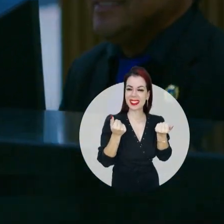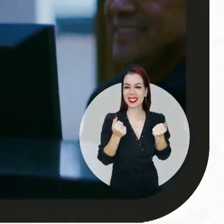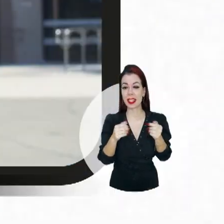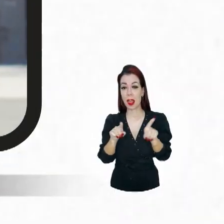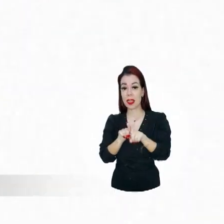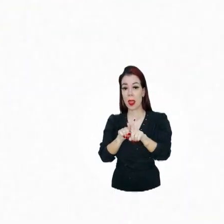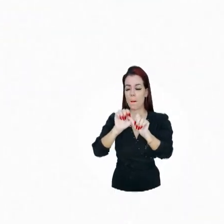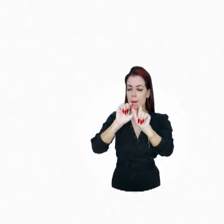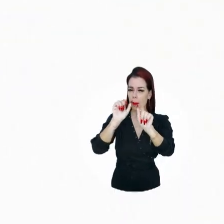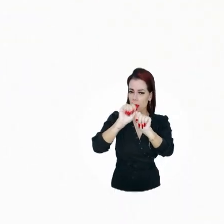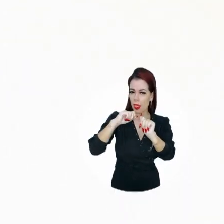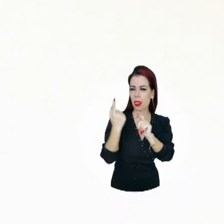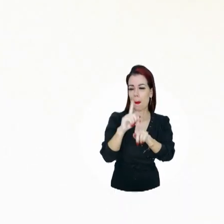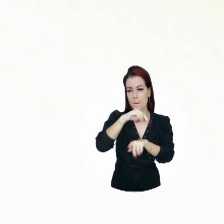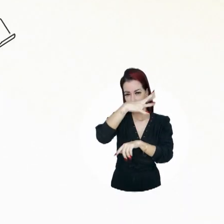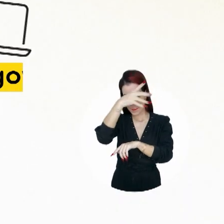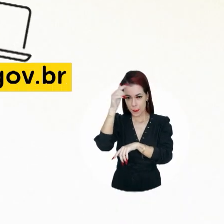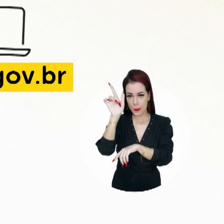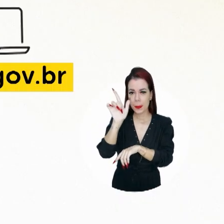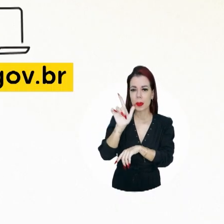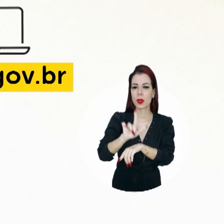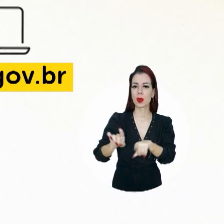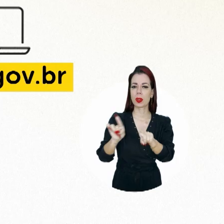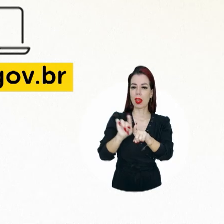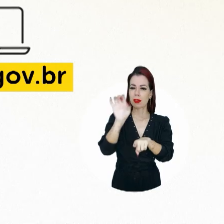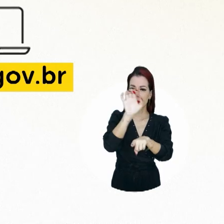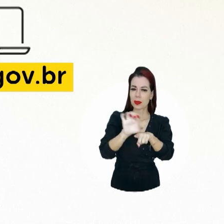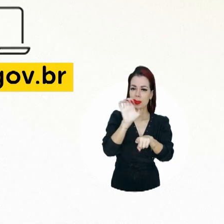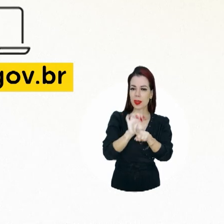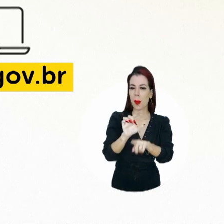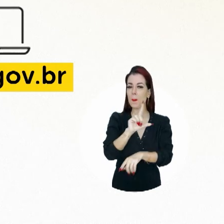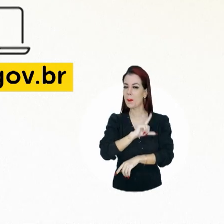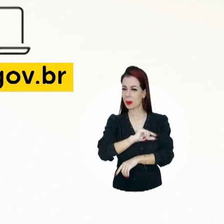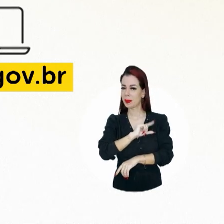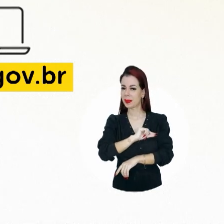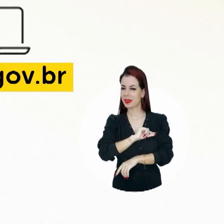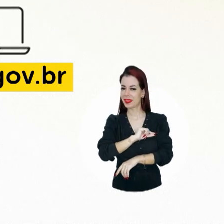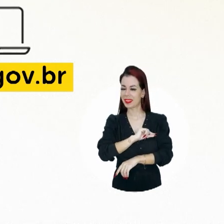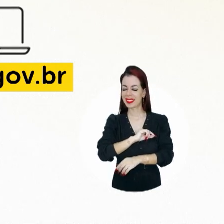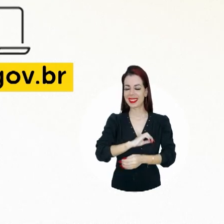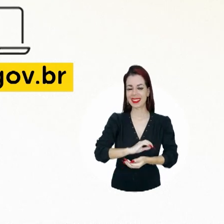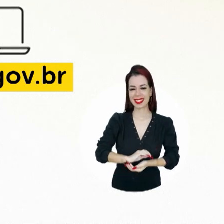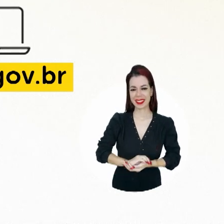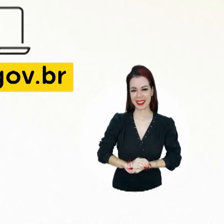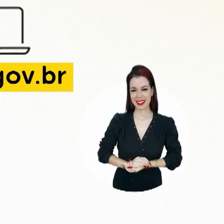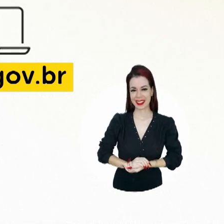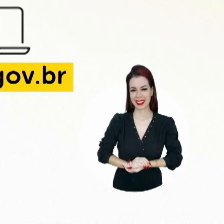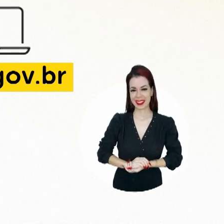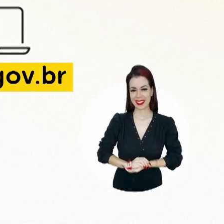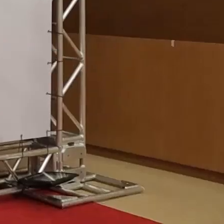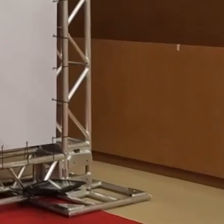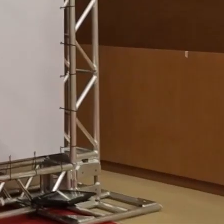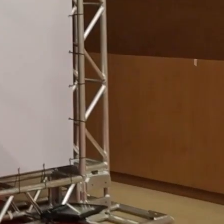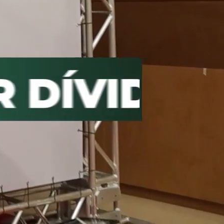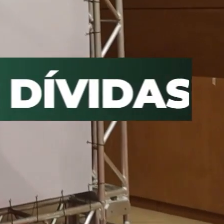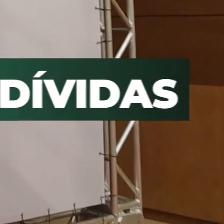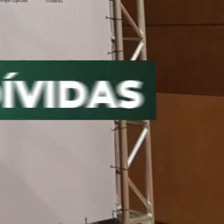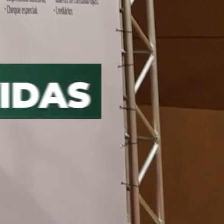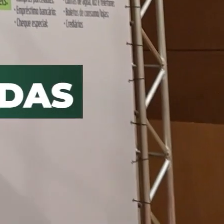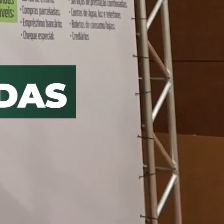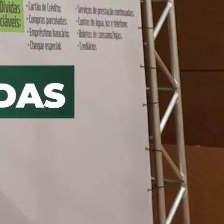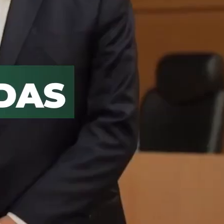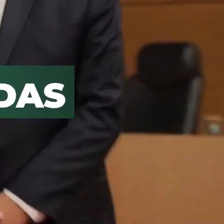é só chegar. Assembleia Legislativa de Mato Grosso do Sul, o estado do Pantanal. O